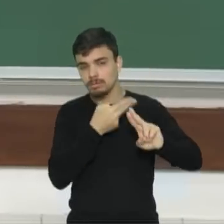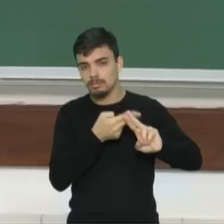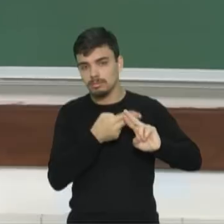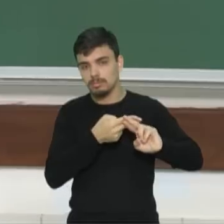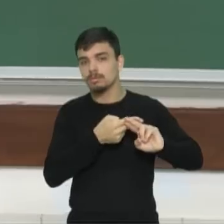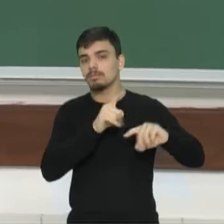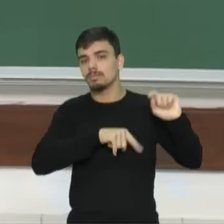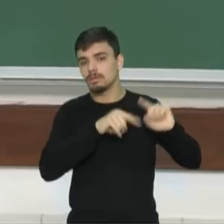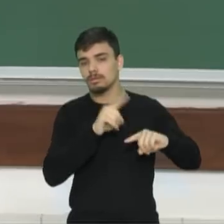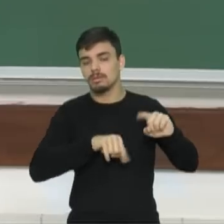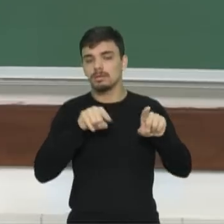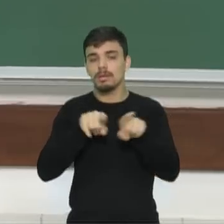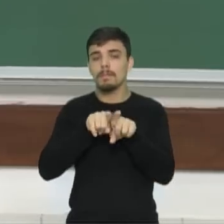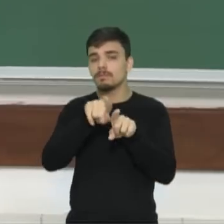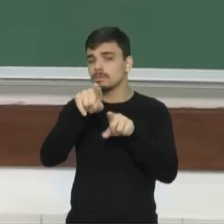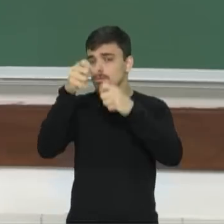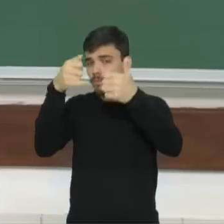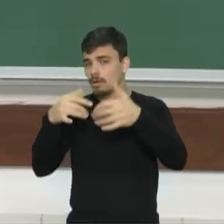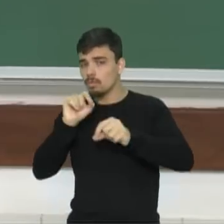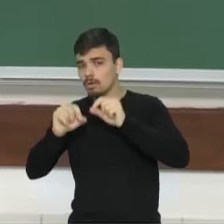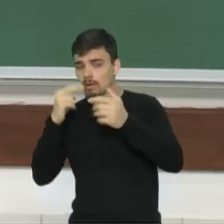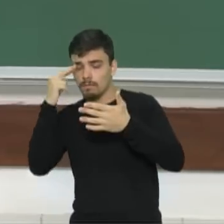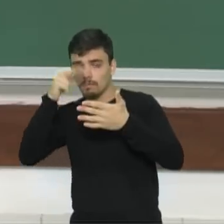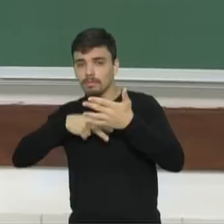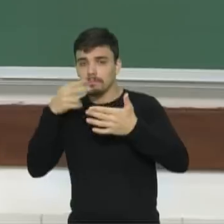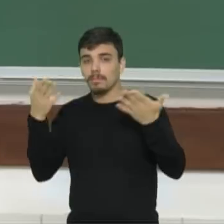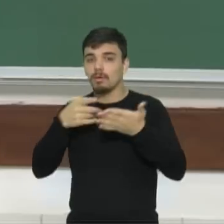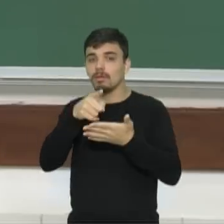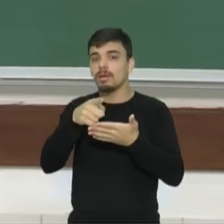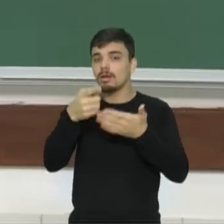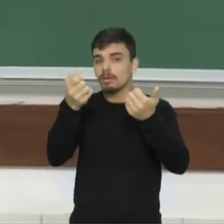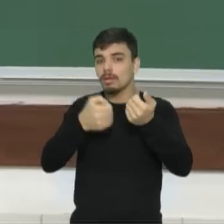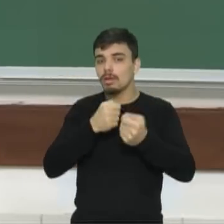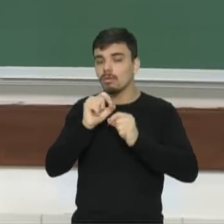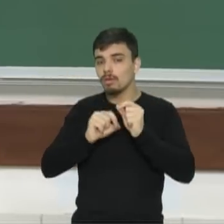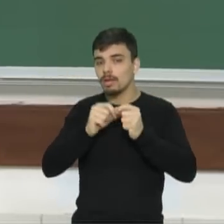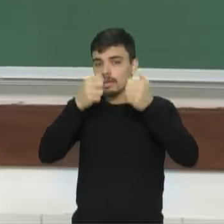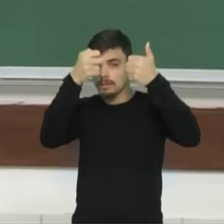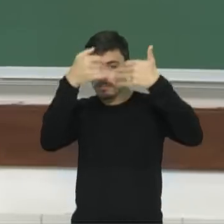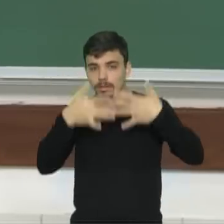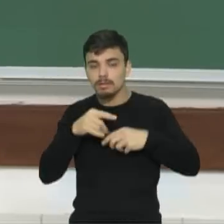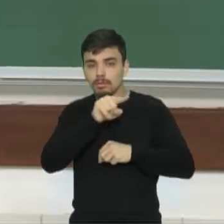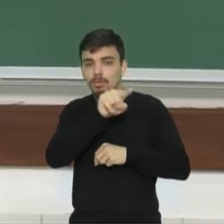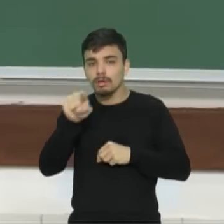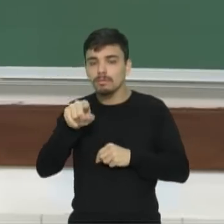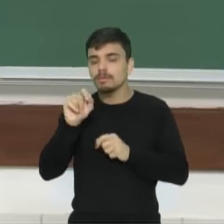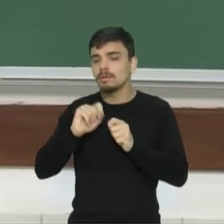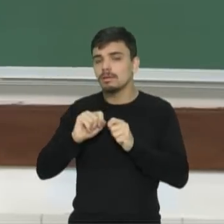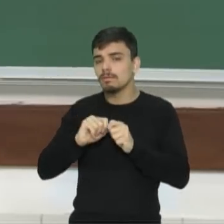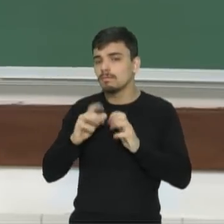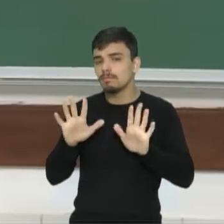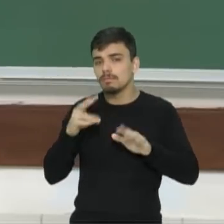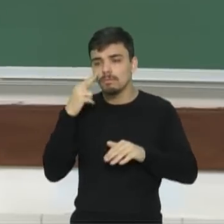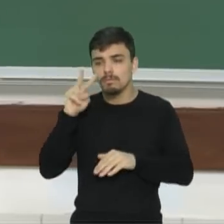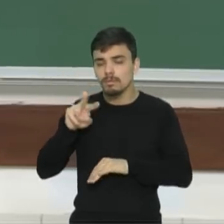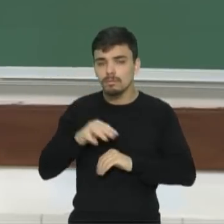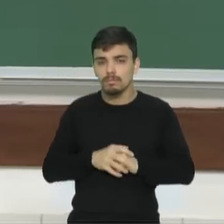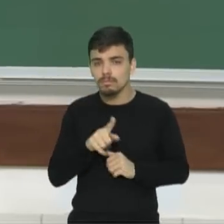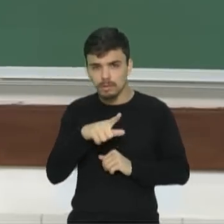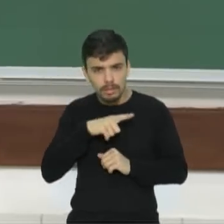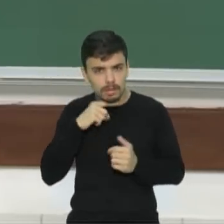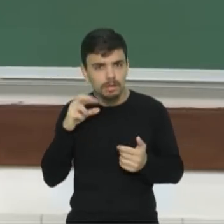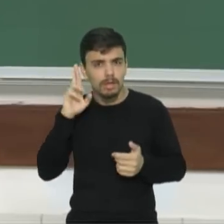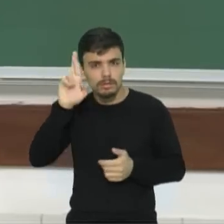usados e contar o que você viu. Agora eu quero explicações. O que você viu? Fala aí, estou te ouvindo. Você tem